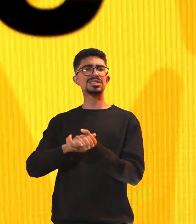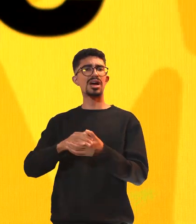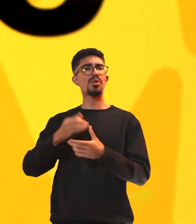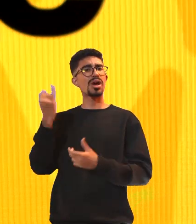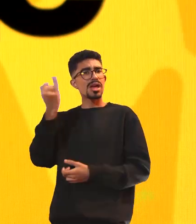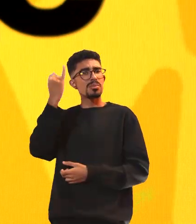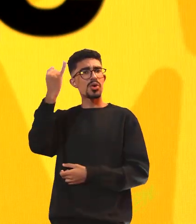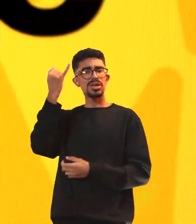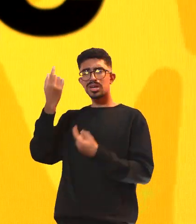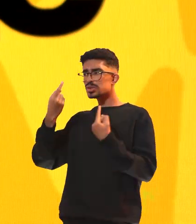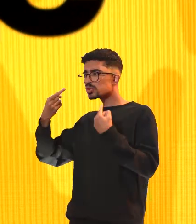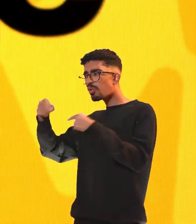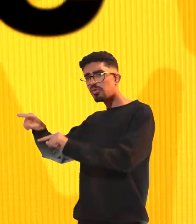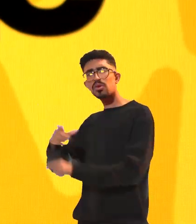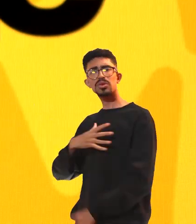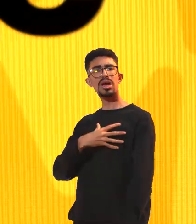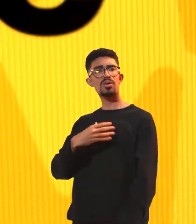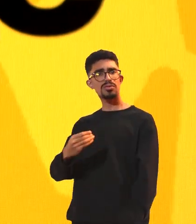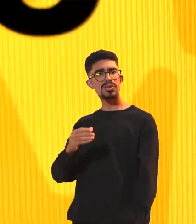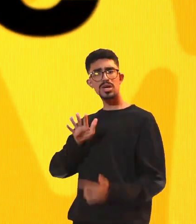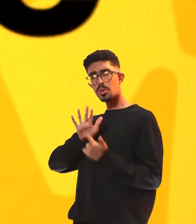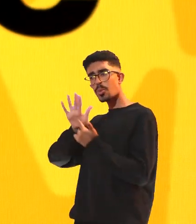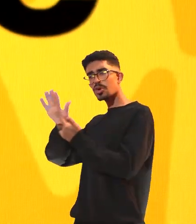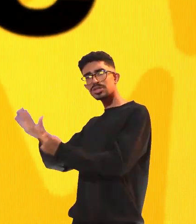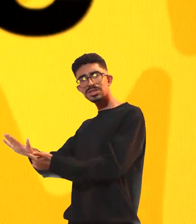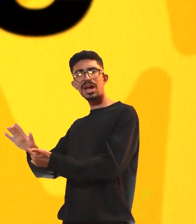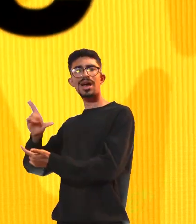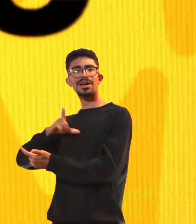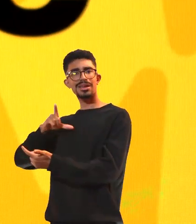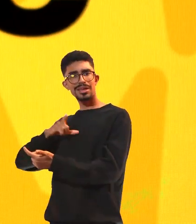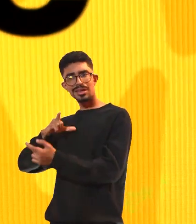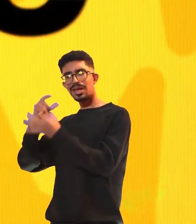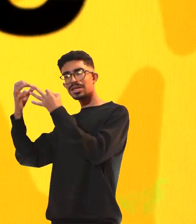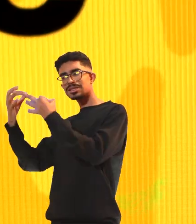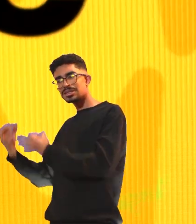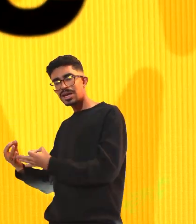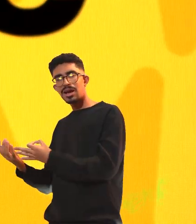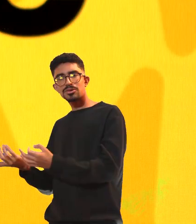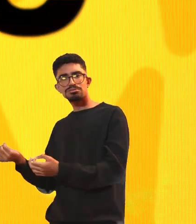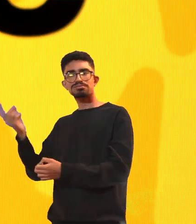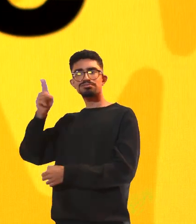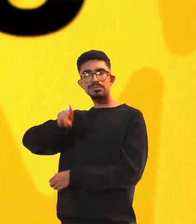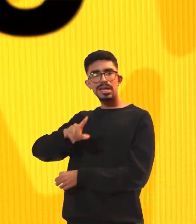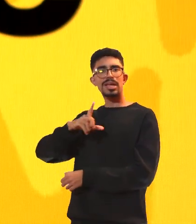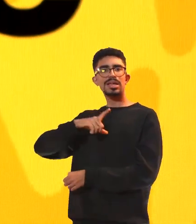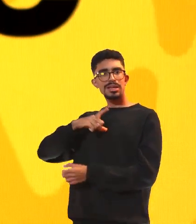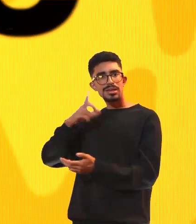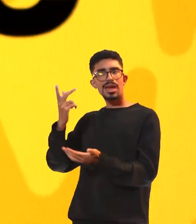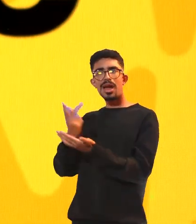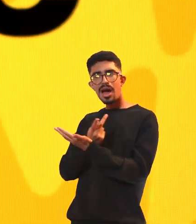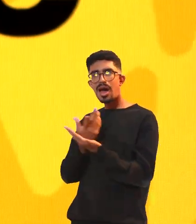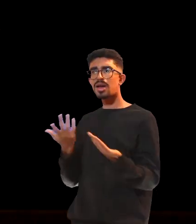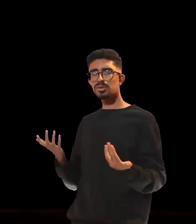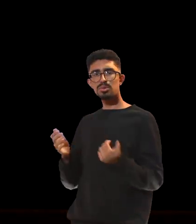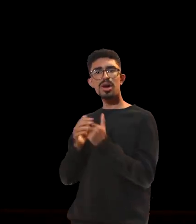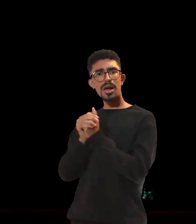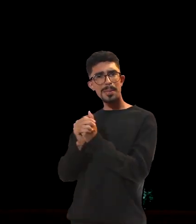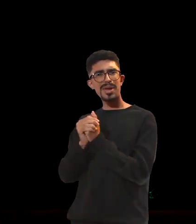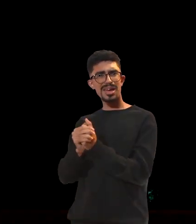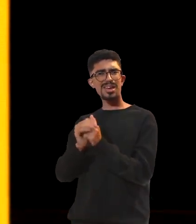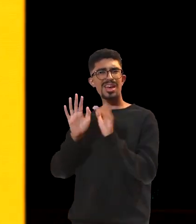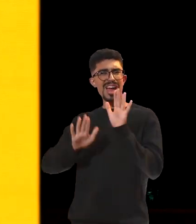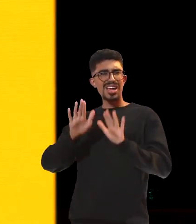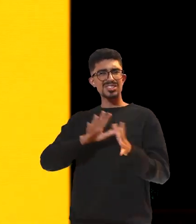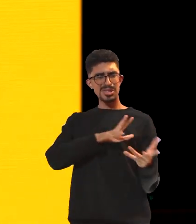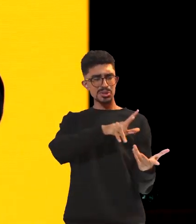confrontar, falar o que é certo, o que é errado. Nós cremos que existe certo e errado como cristãos, amém? Ainda que o mundo inteiro fale: não,